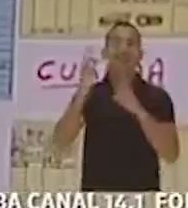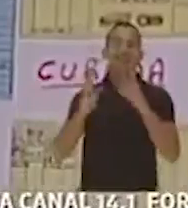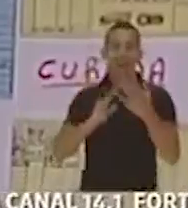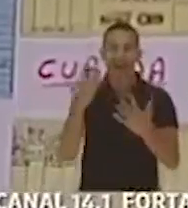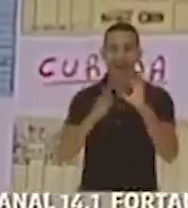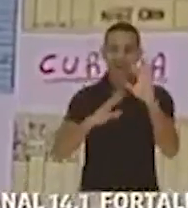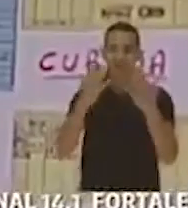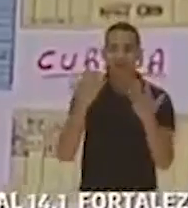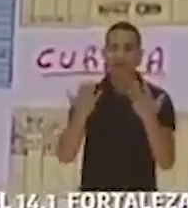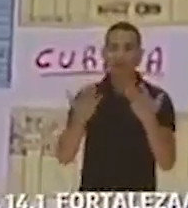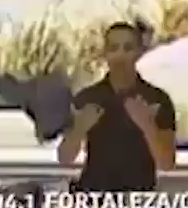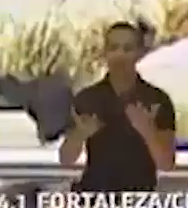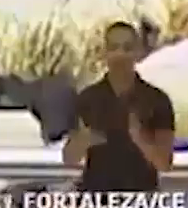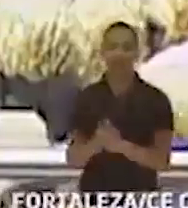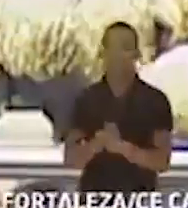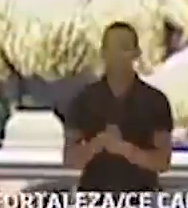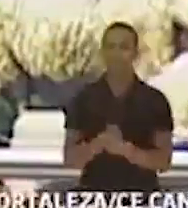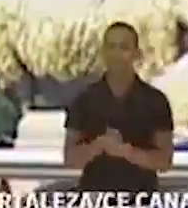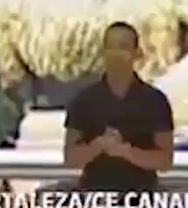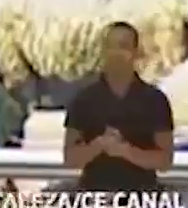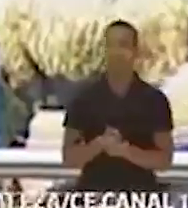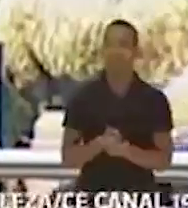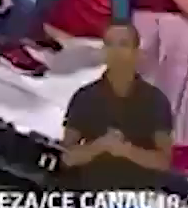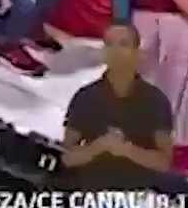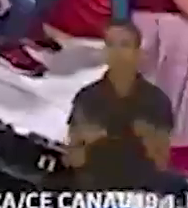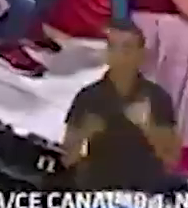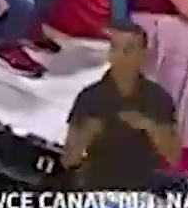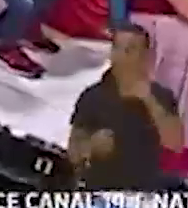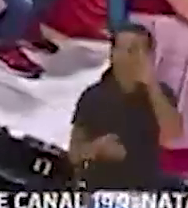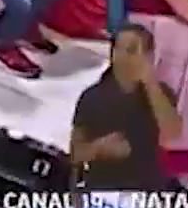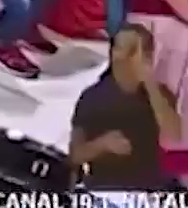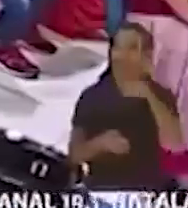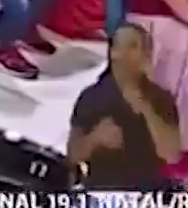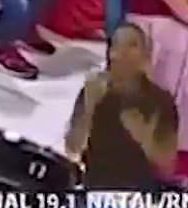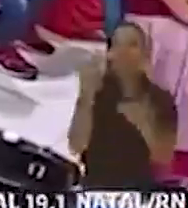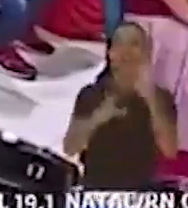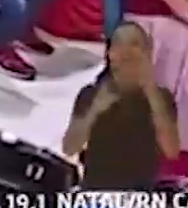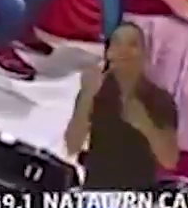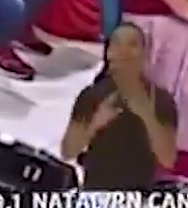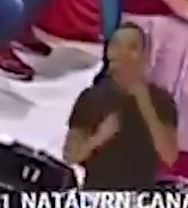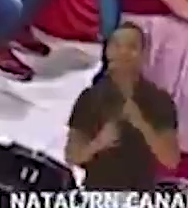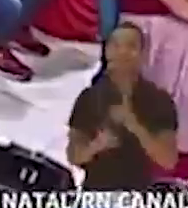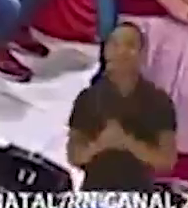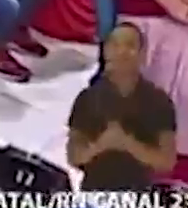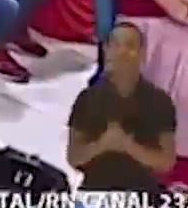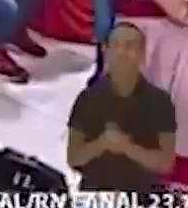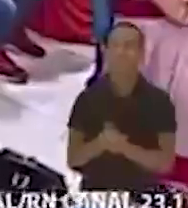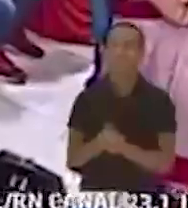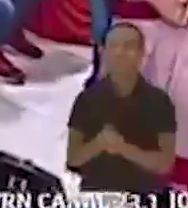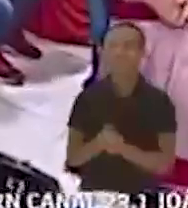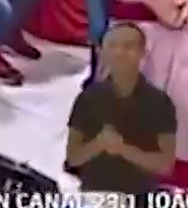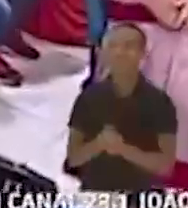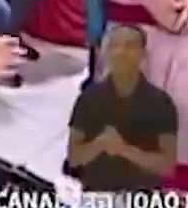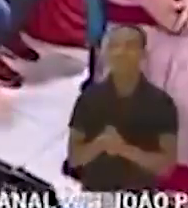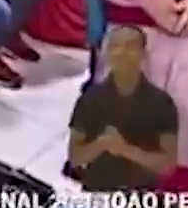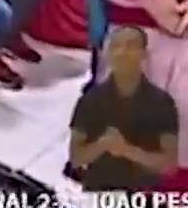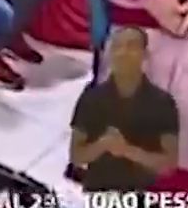carnaval? Hoje é dia de carnaval, é isso? Bem feito. Não tem carnaval.